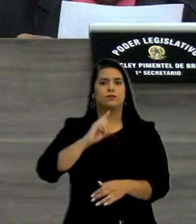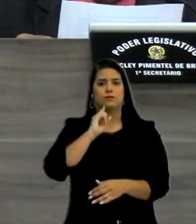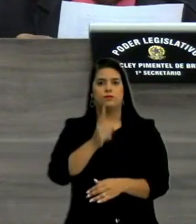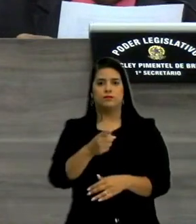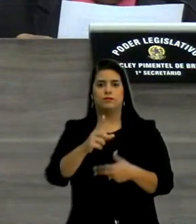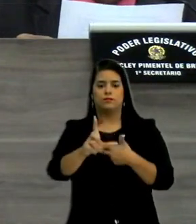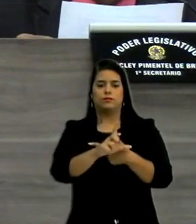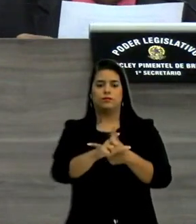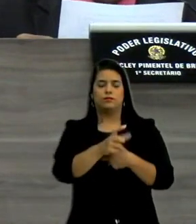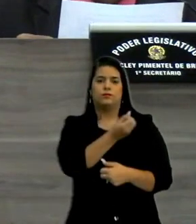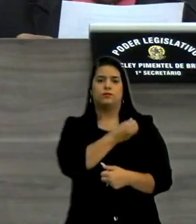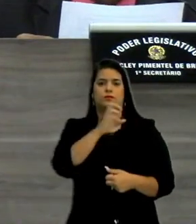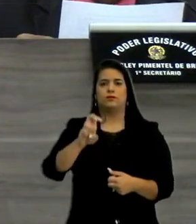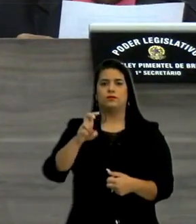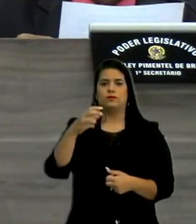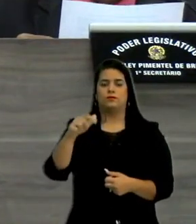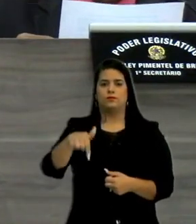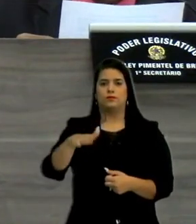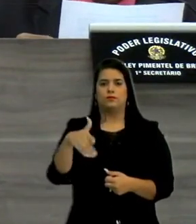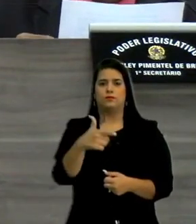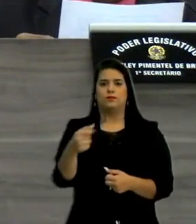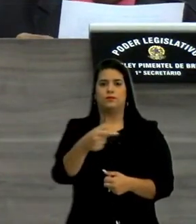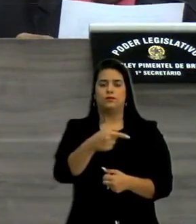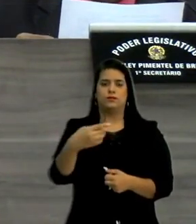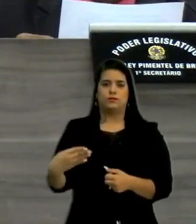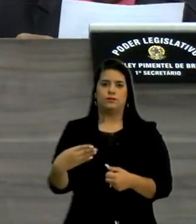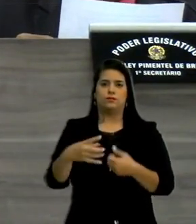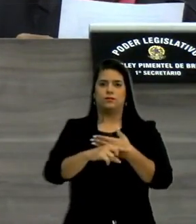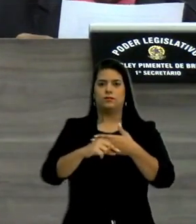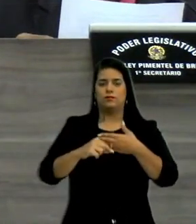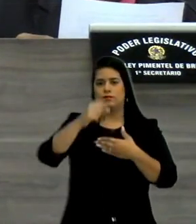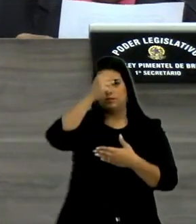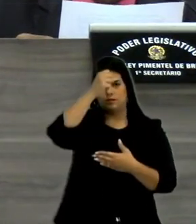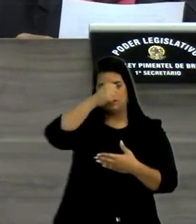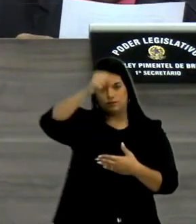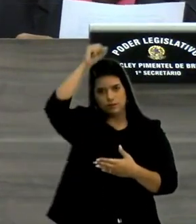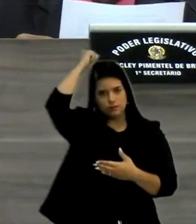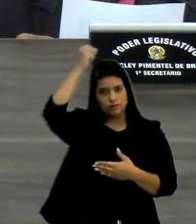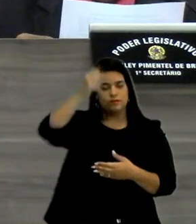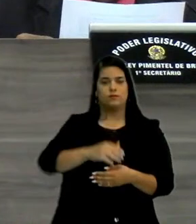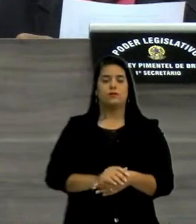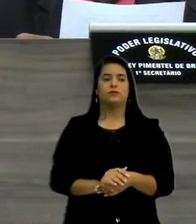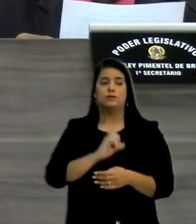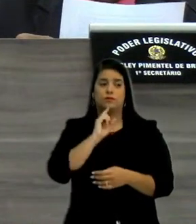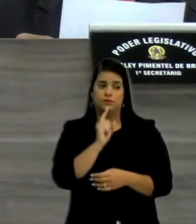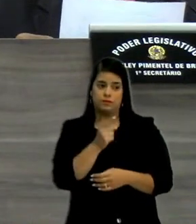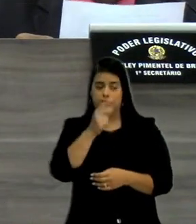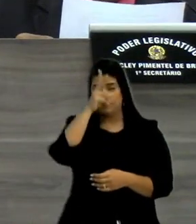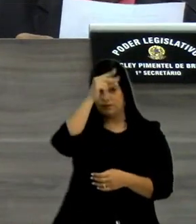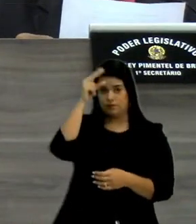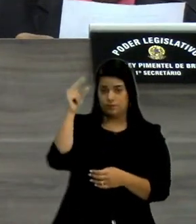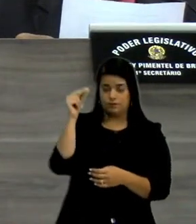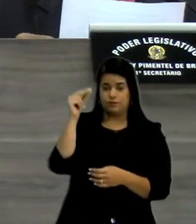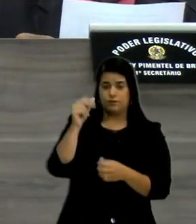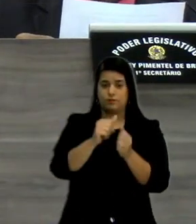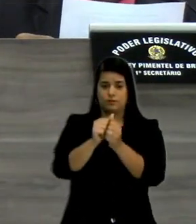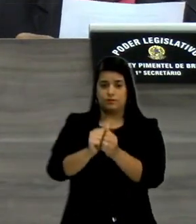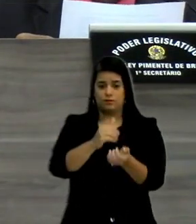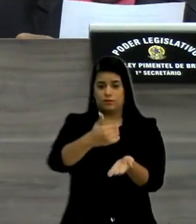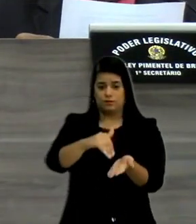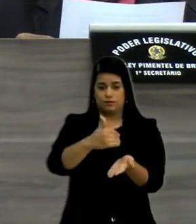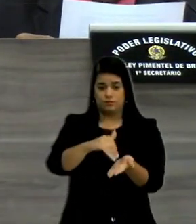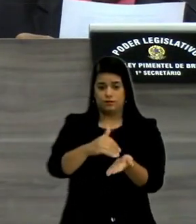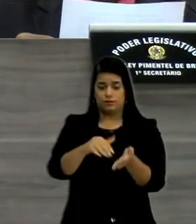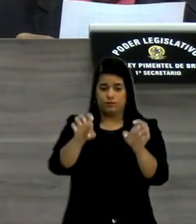número 57/2024, de autoria do vereador Cid Clay do Hospital, Cid Clay Pimentel de Brito, que indica ao prefeito que, por meio da Secretaria Municipal